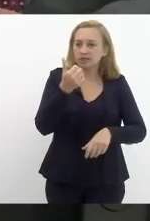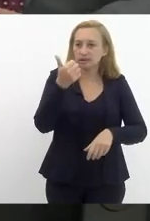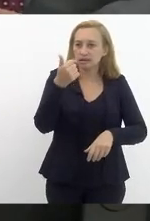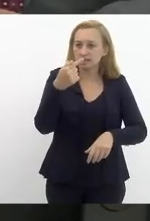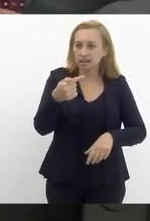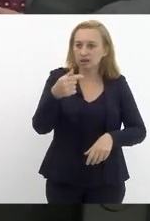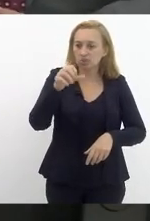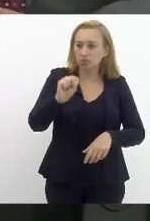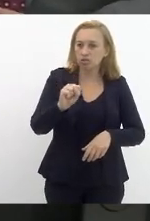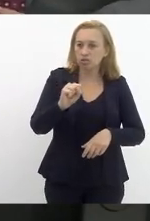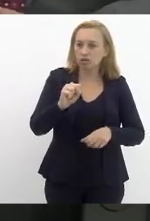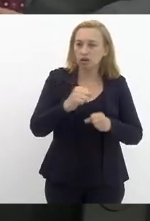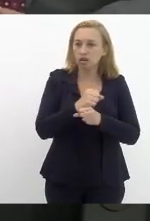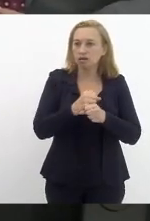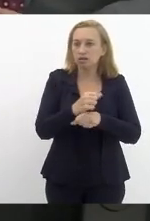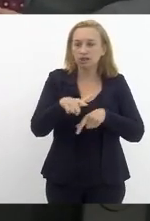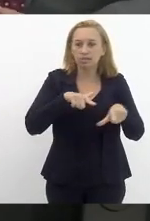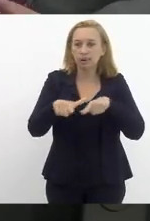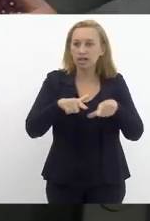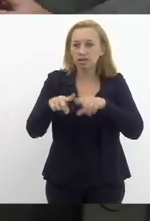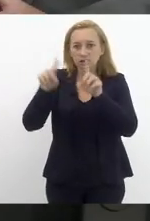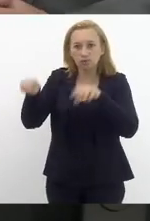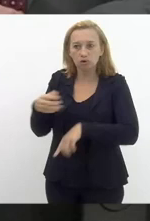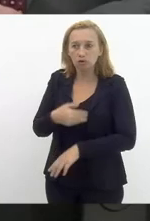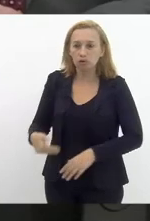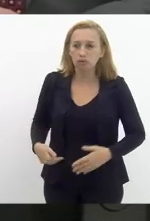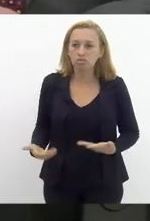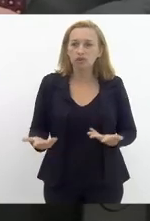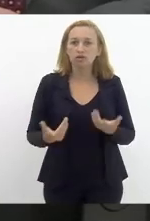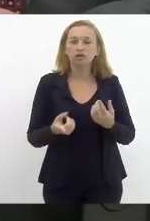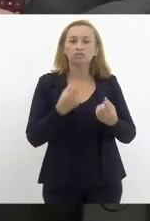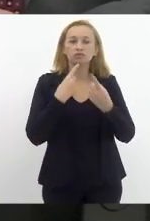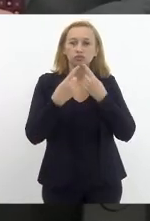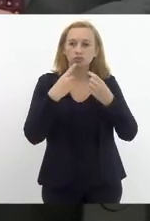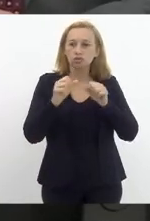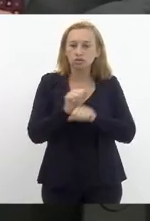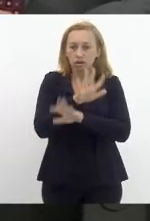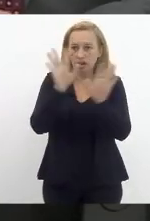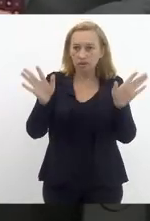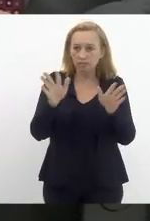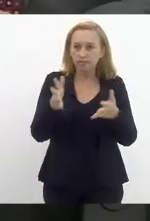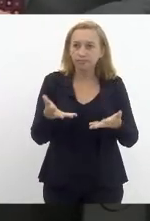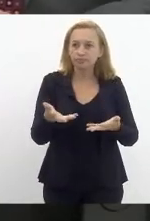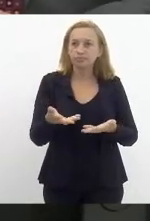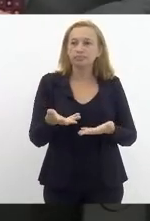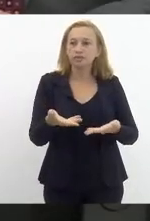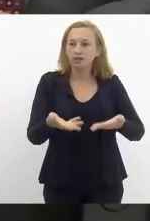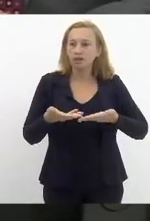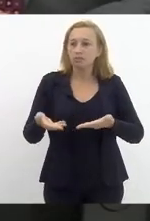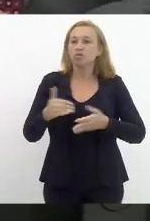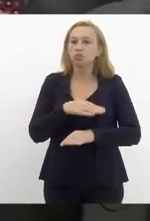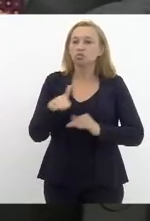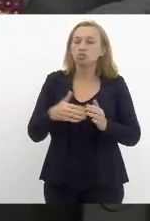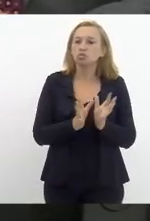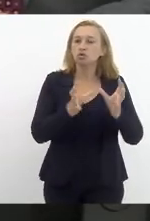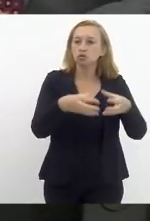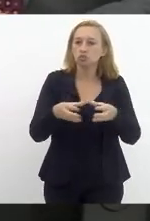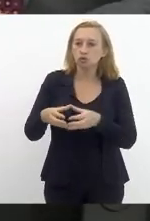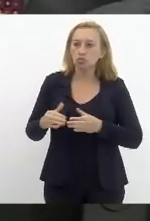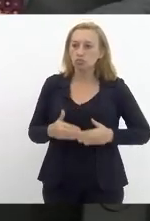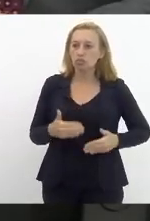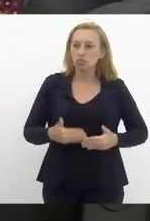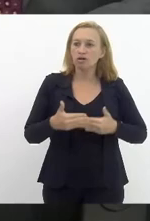nativa. E a gente fez aqui um debate muito transparente, recebemos todas as categorias. Foi um avanço